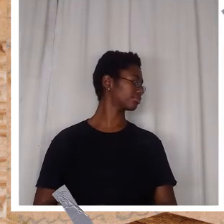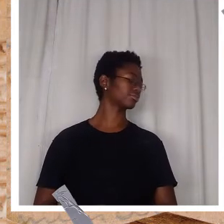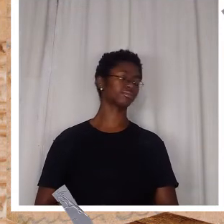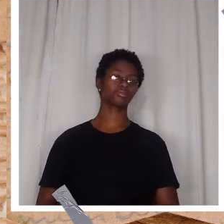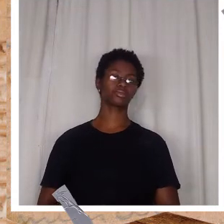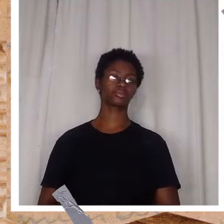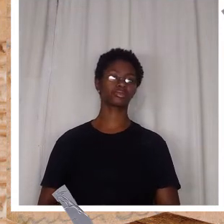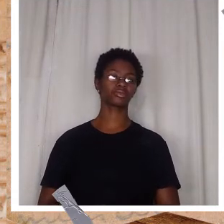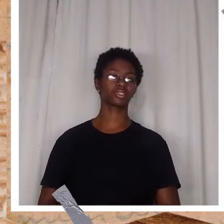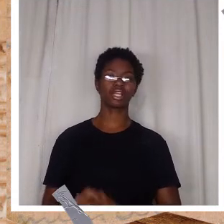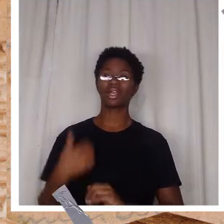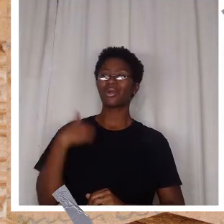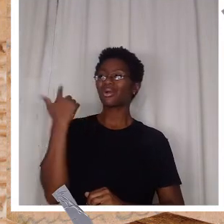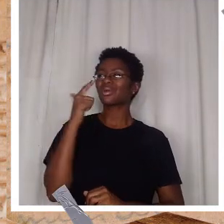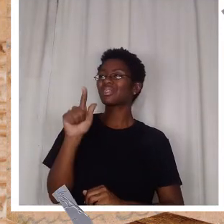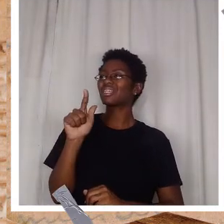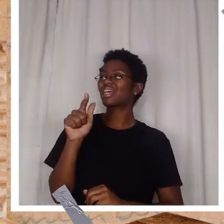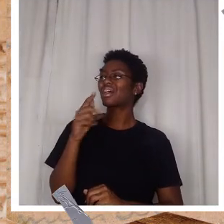Consegui falar só um pouquinho,